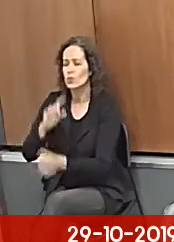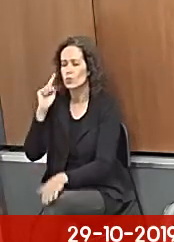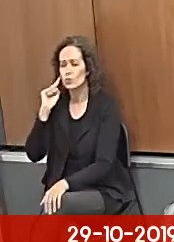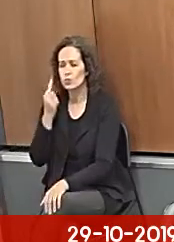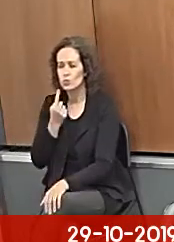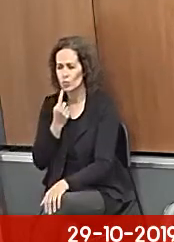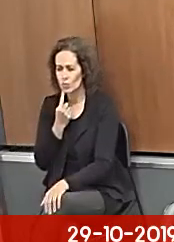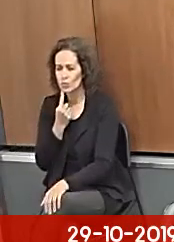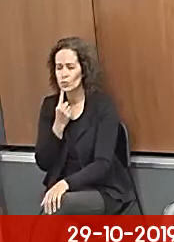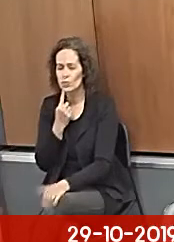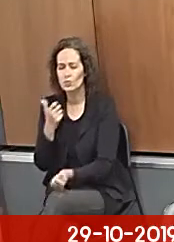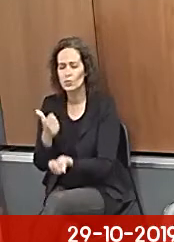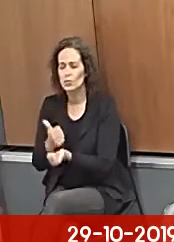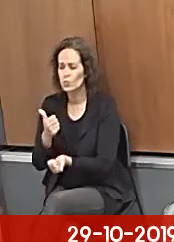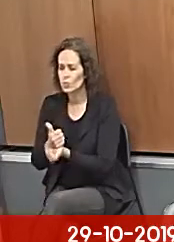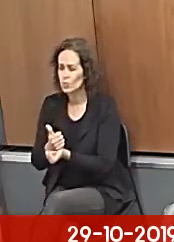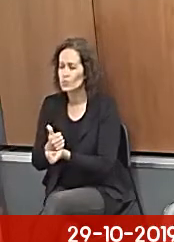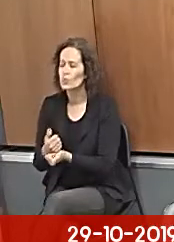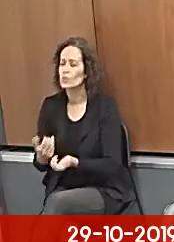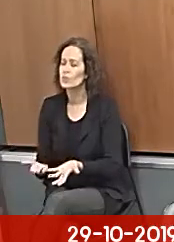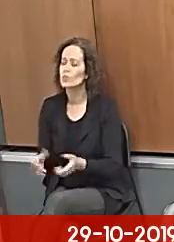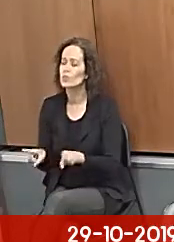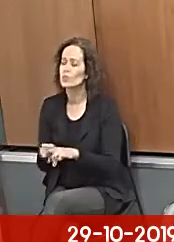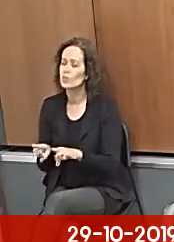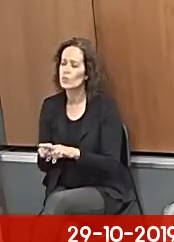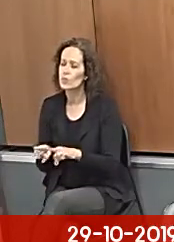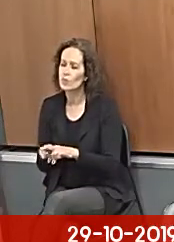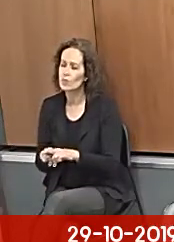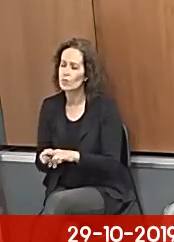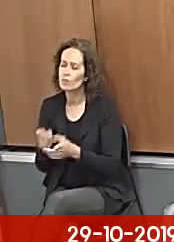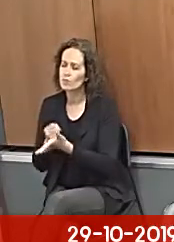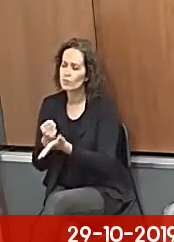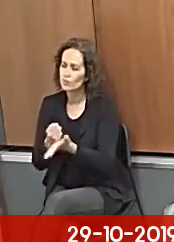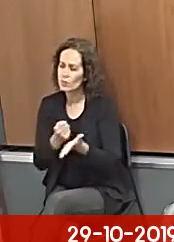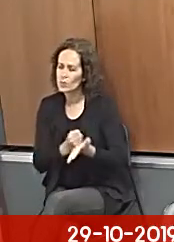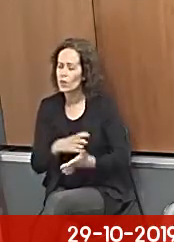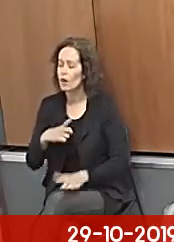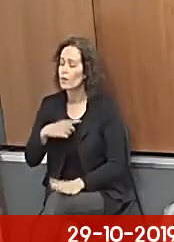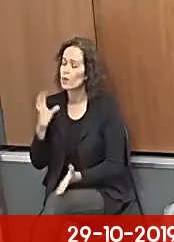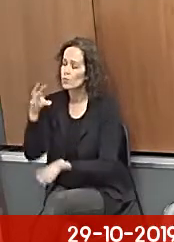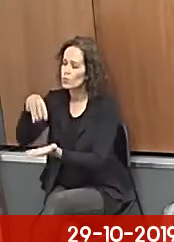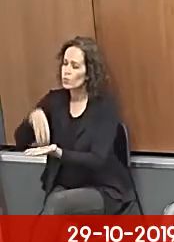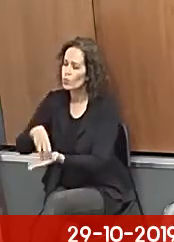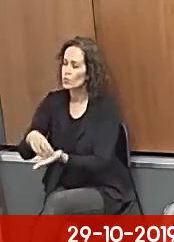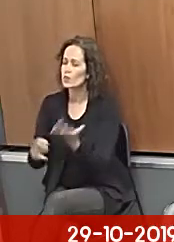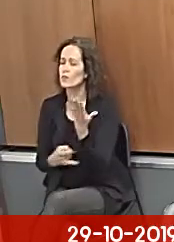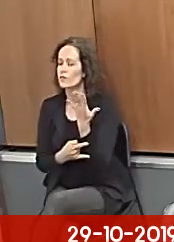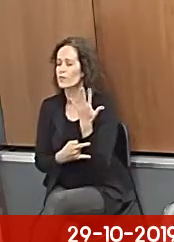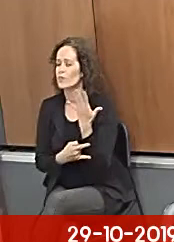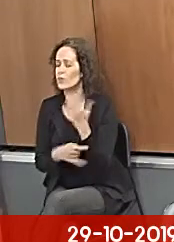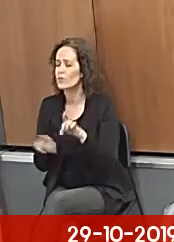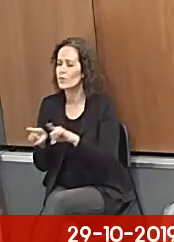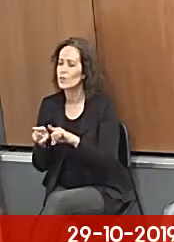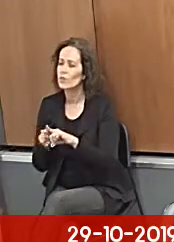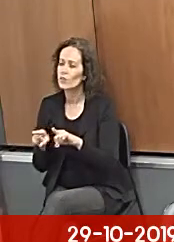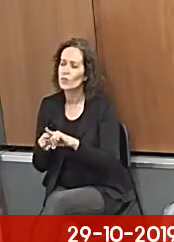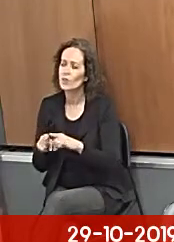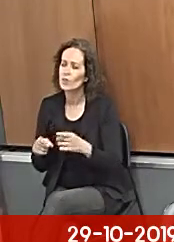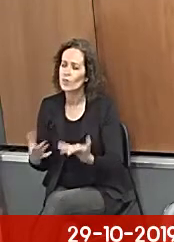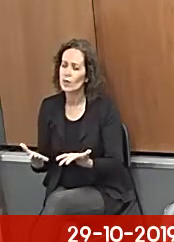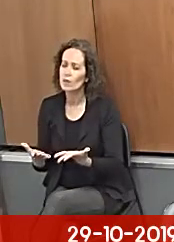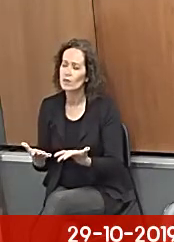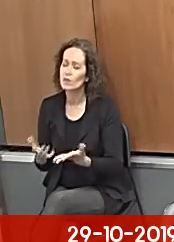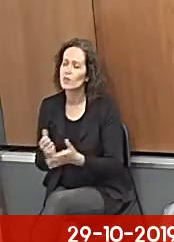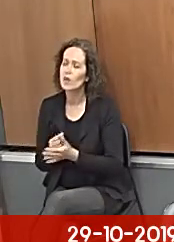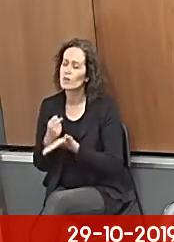Sociedade Surdos, que atende... A gente tem um núcleo na UFMG agora, é um núcleo do programa Superar para atender universitários